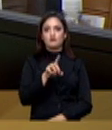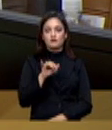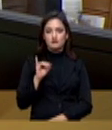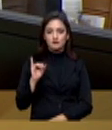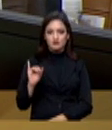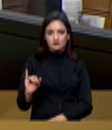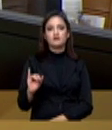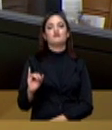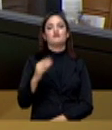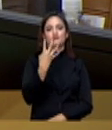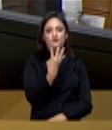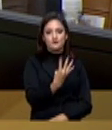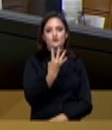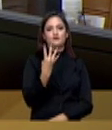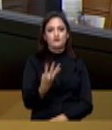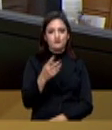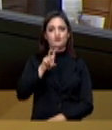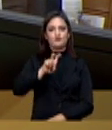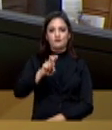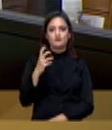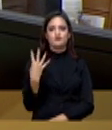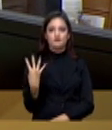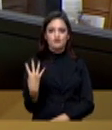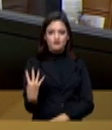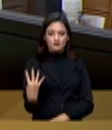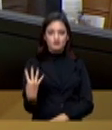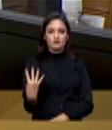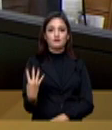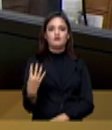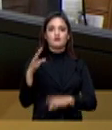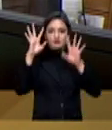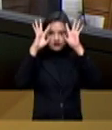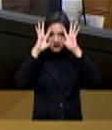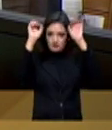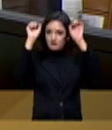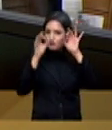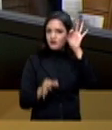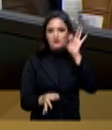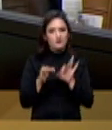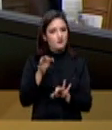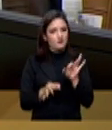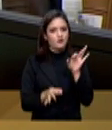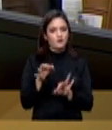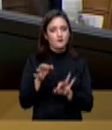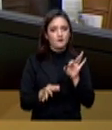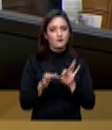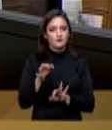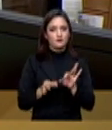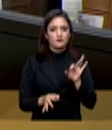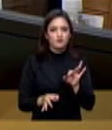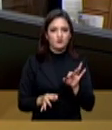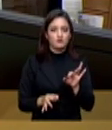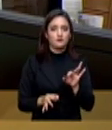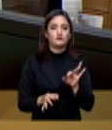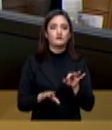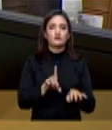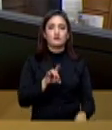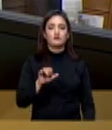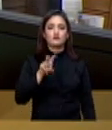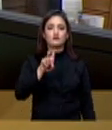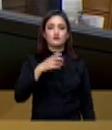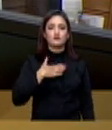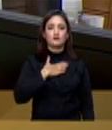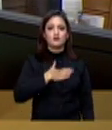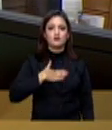inconstitucionalidade 4454 que este tribunal julgou não faz muito tempo em 5 de